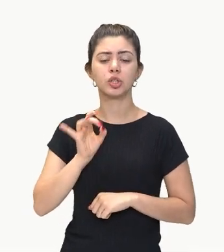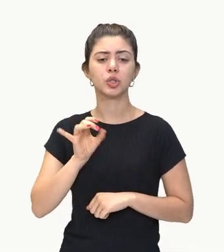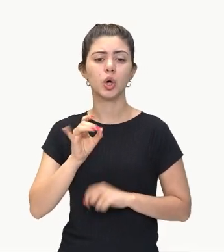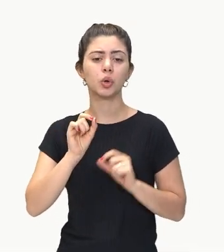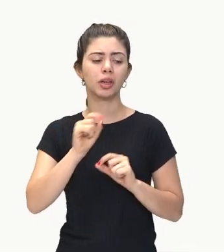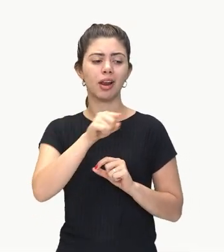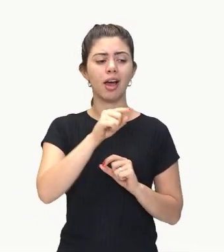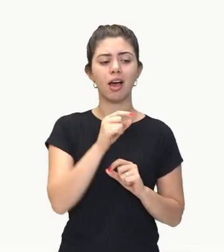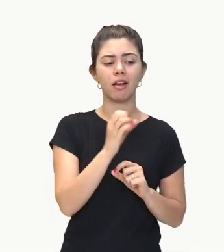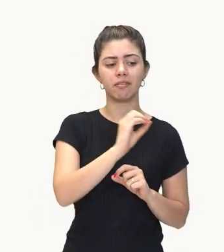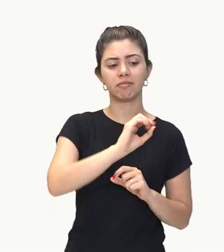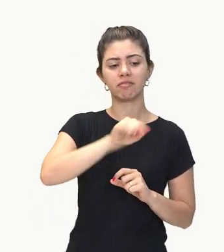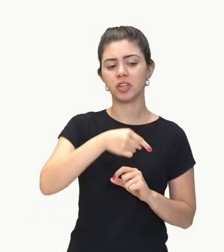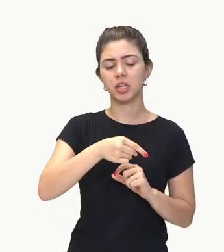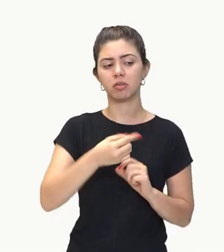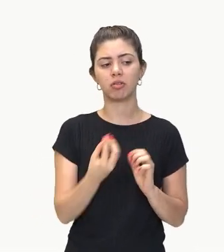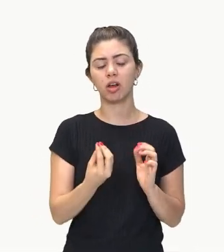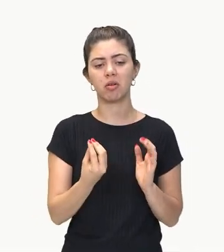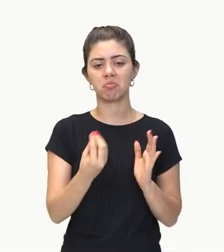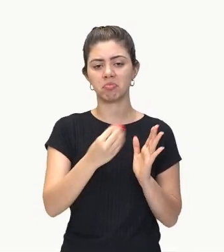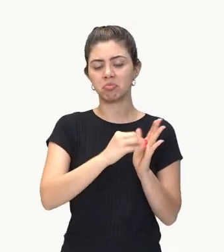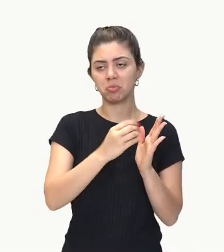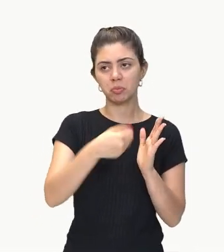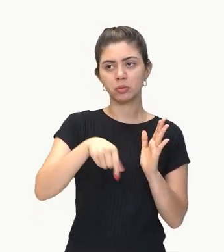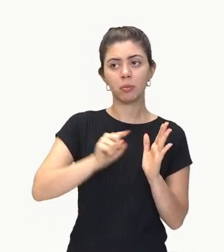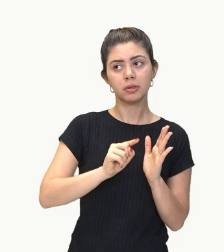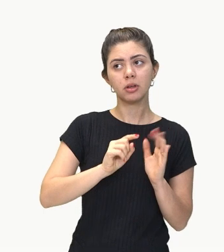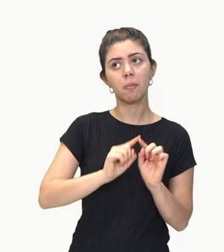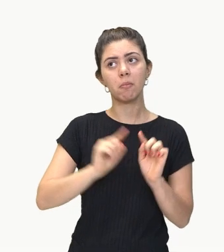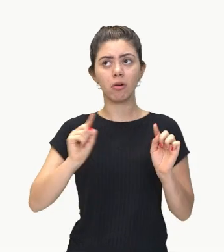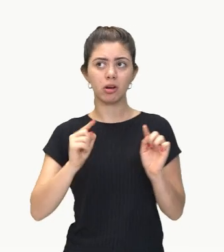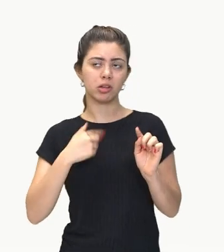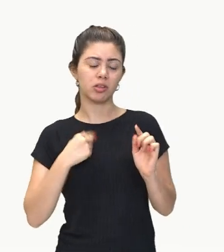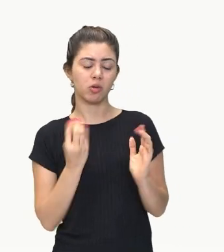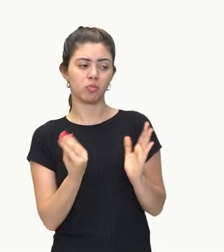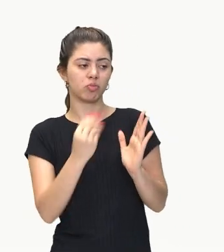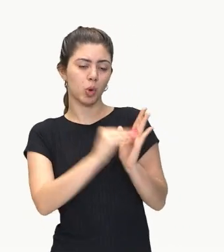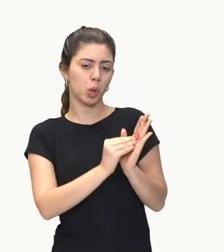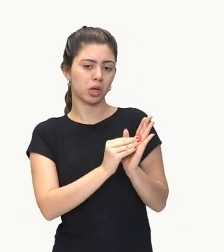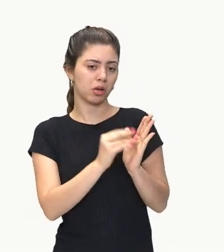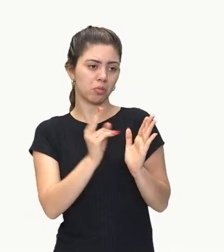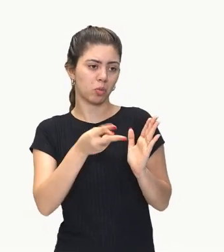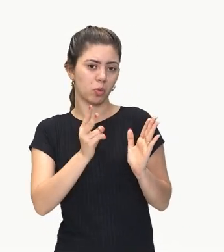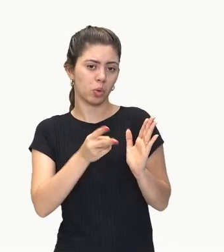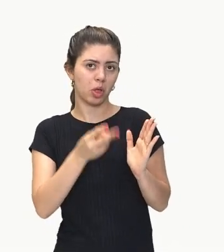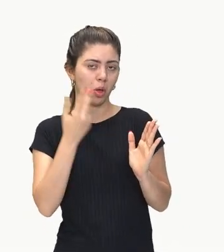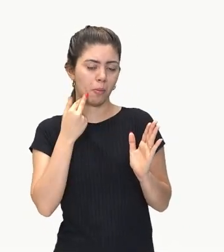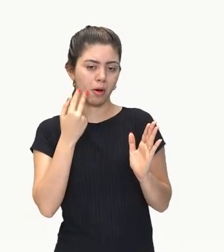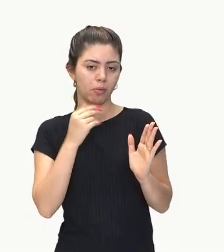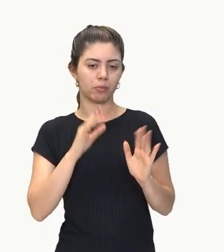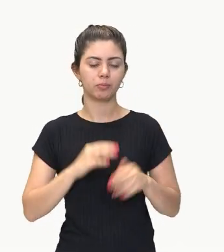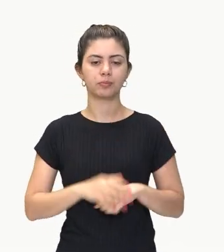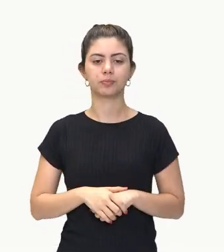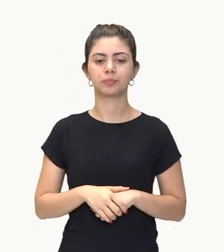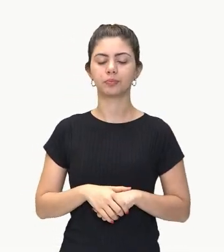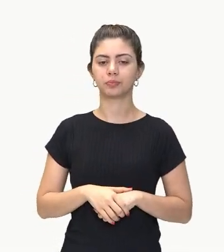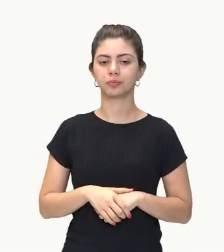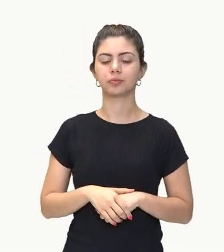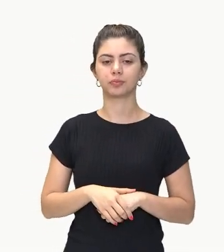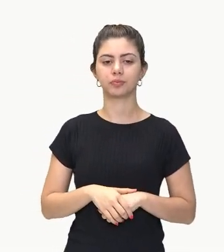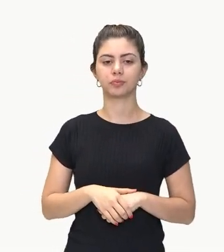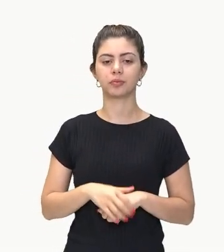Eu sei que aqui é 1,3, mas eu vou considerar como se fosse 13. Tá? E aí eu vou efetuar a